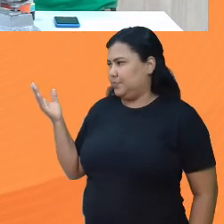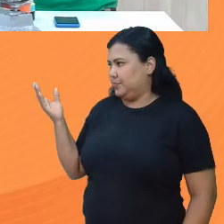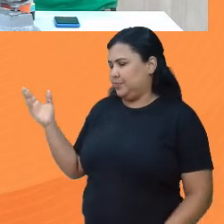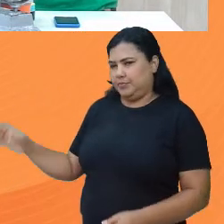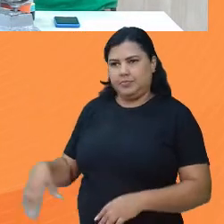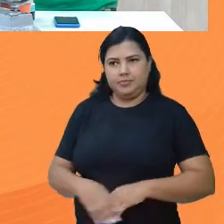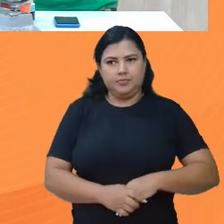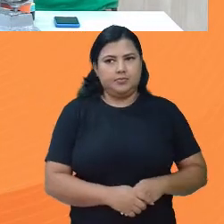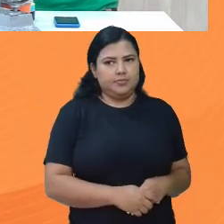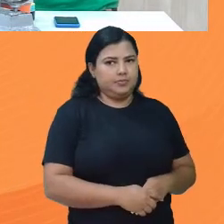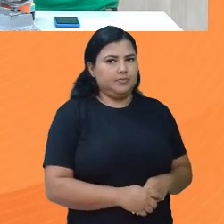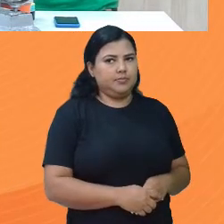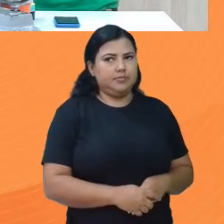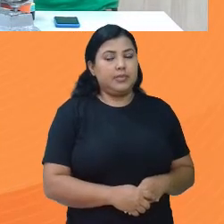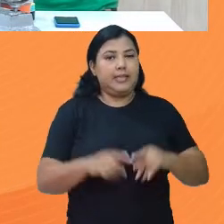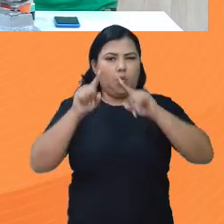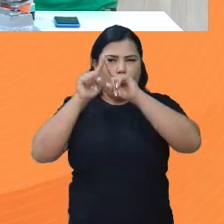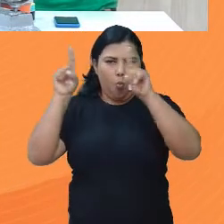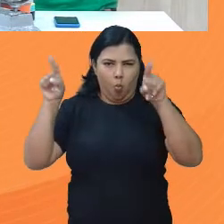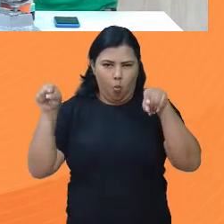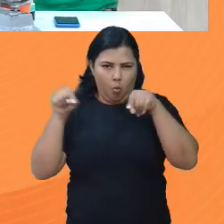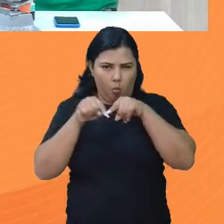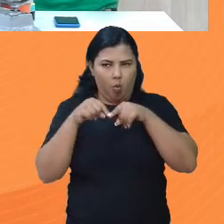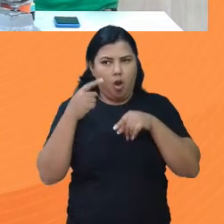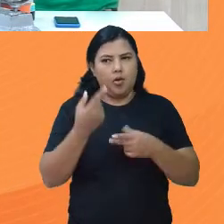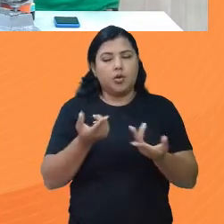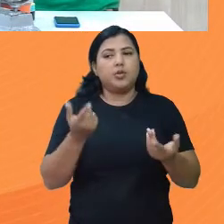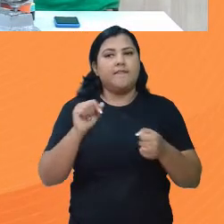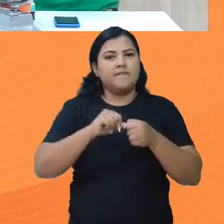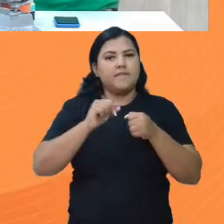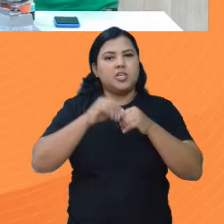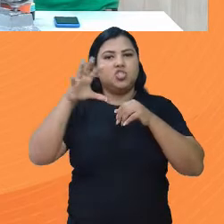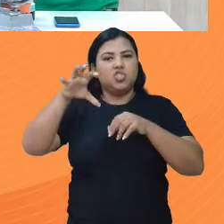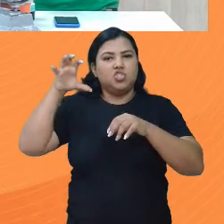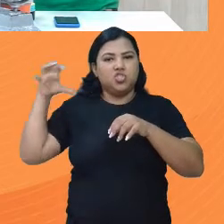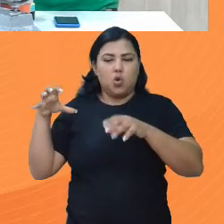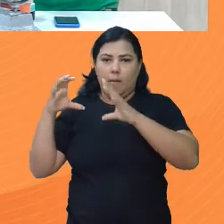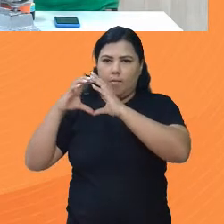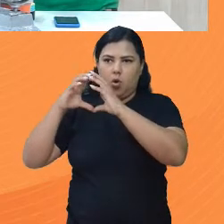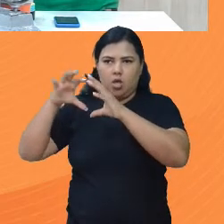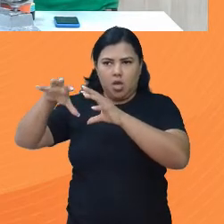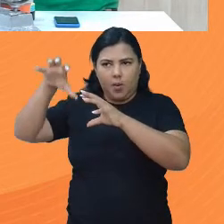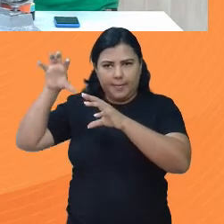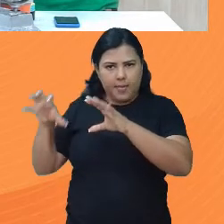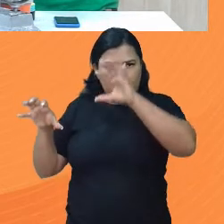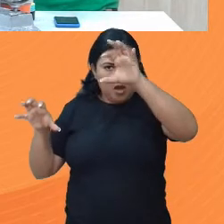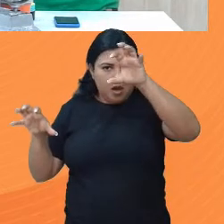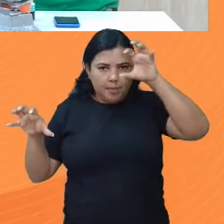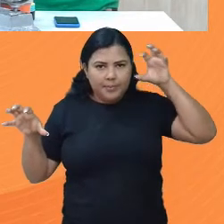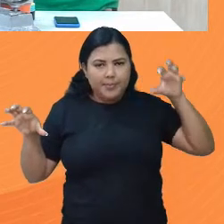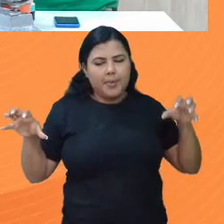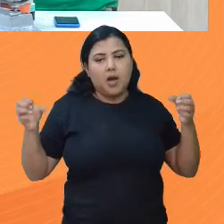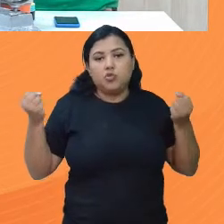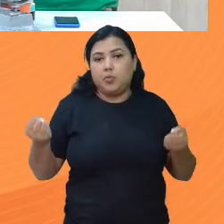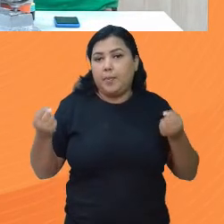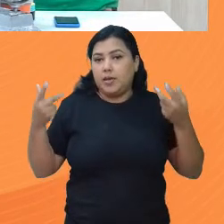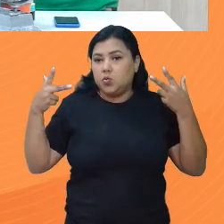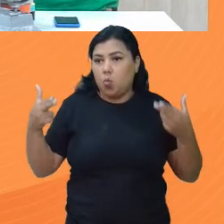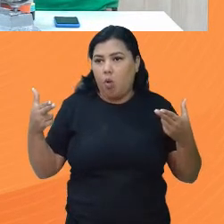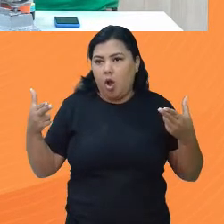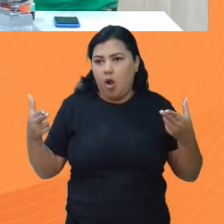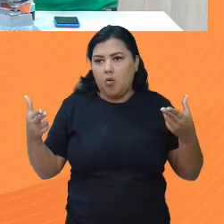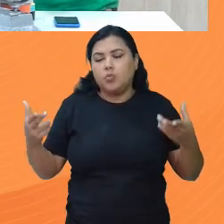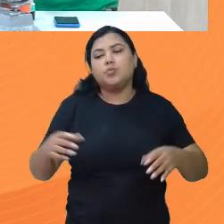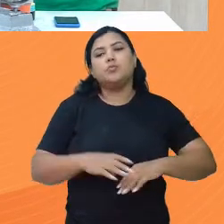em destaque, ali que tem um quadrado, aquilo que a gente fez tirando as bolinhas, ou seja, tirando pesos iguais, eu fiz ali na balança,